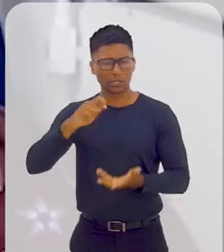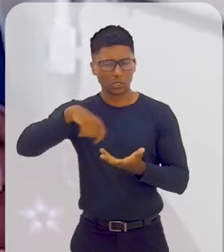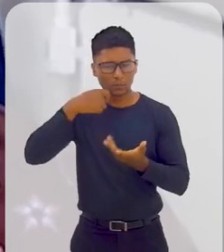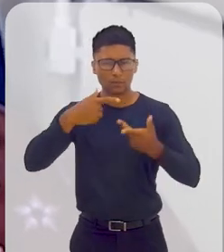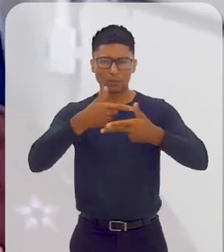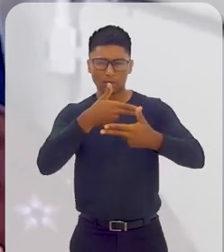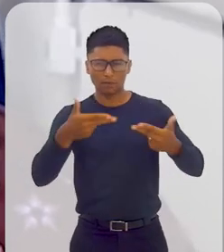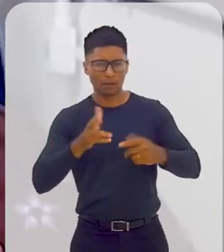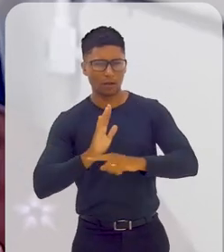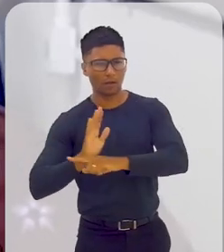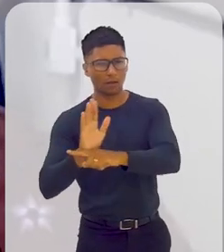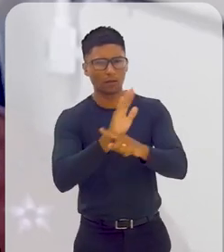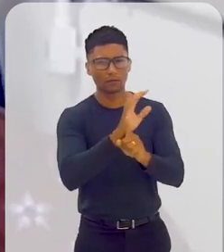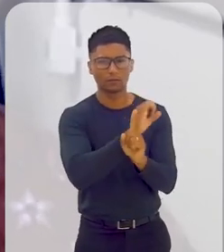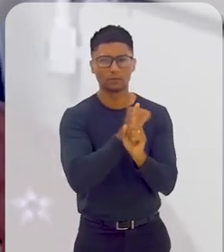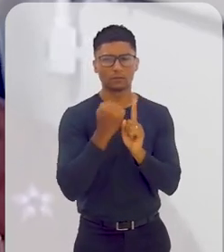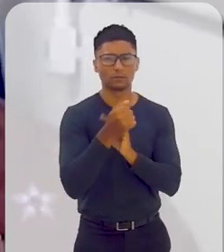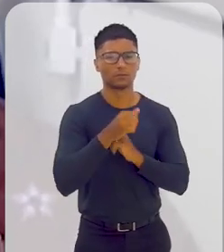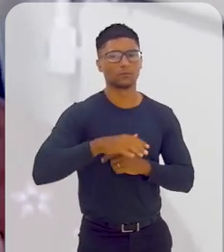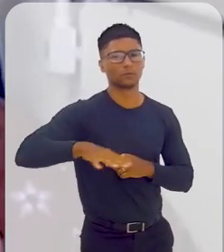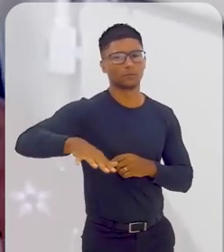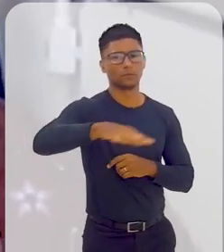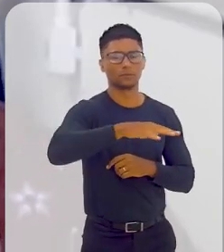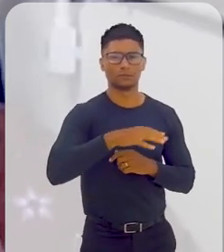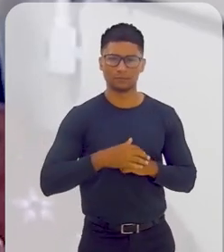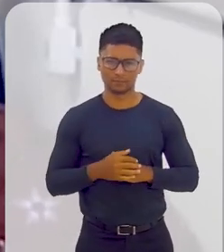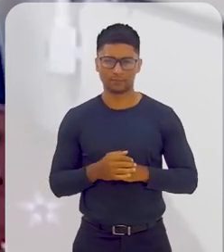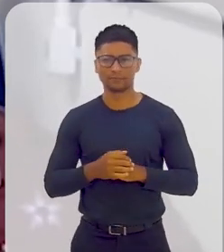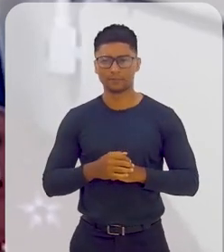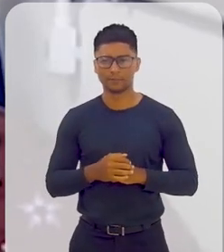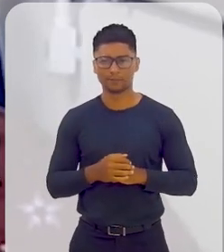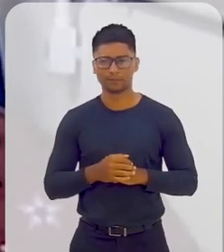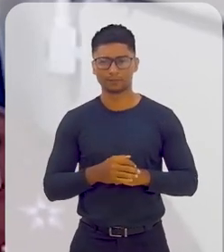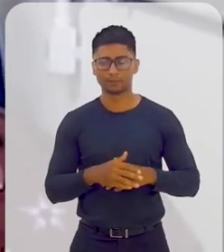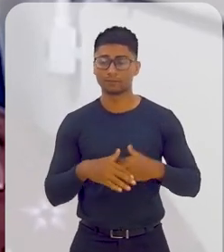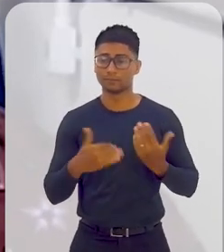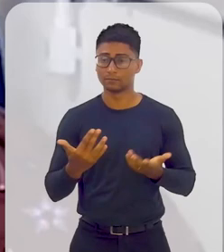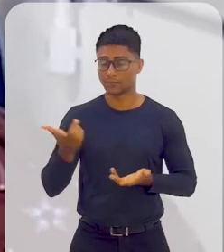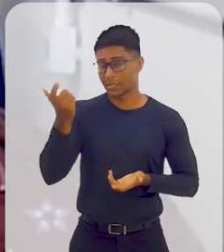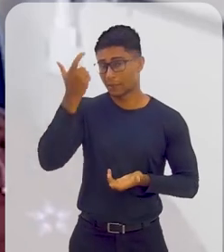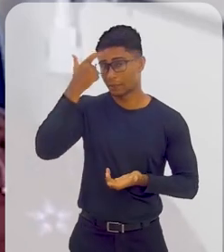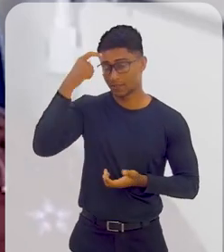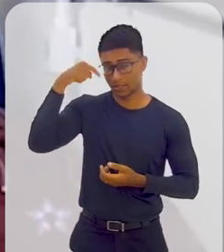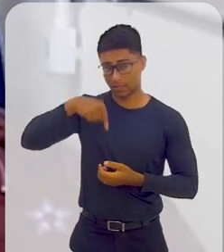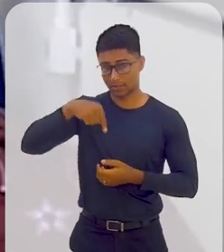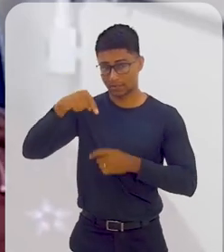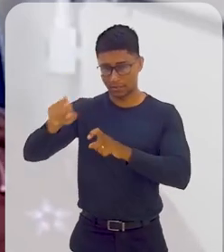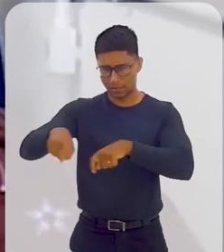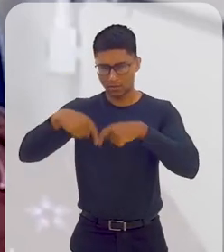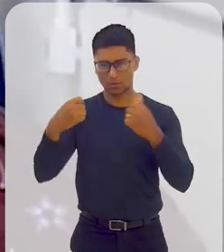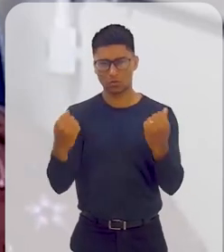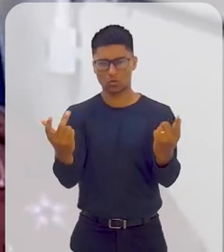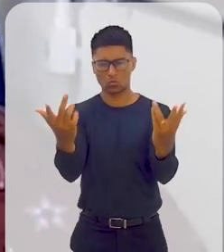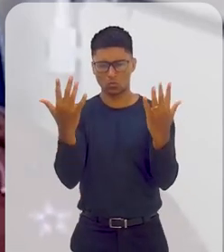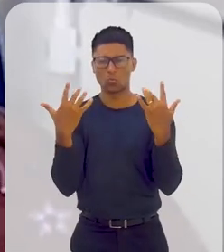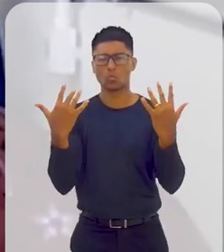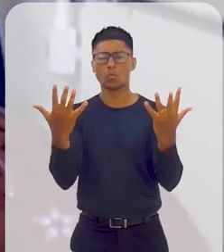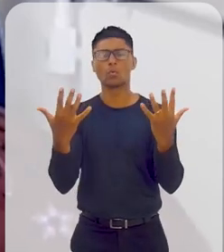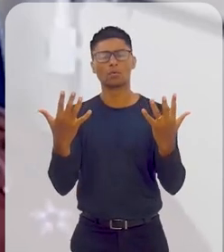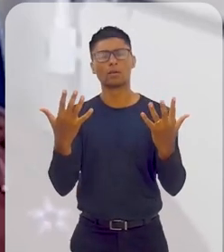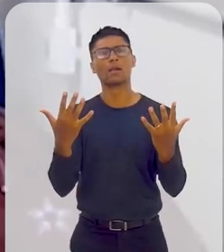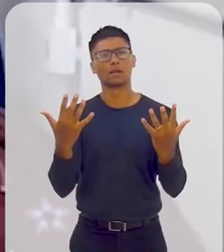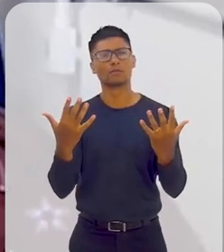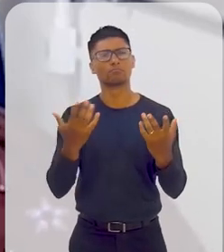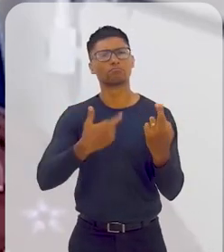tem significativa relevância. O repensar do que é o papel da agricultura passa por